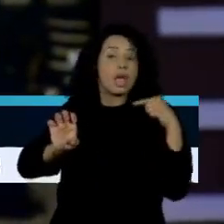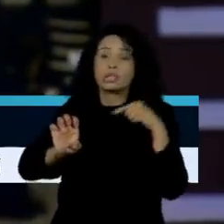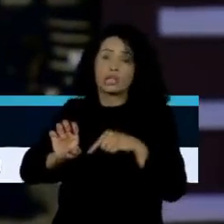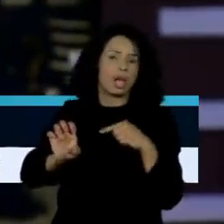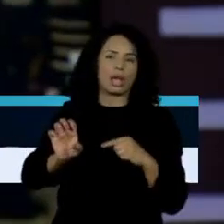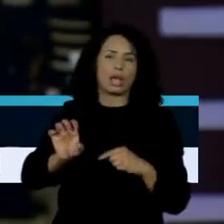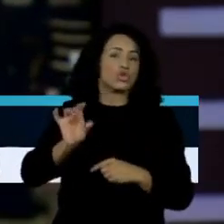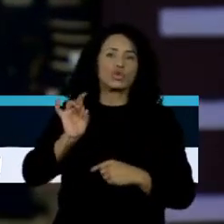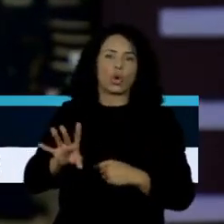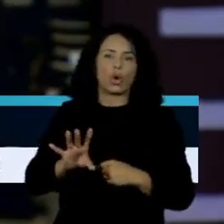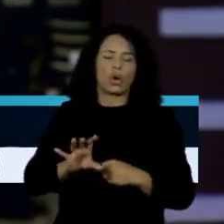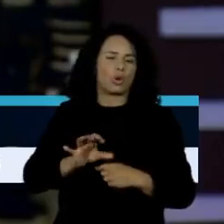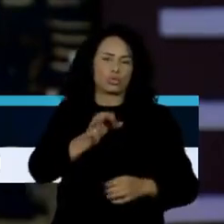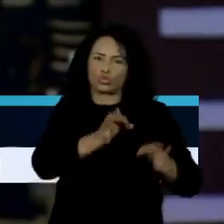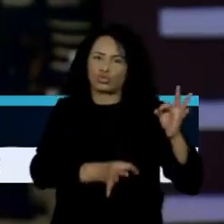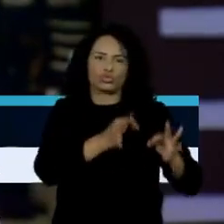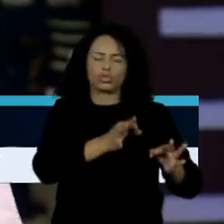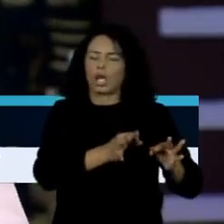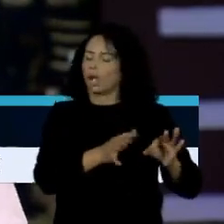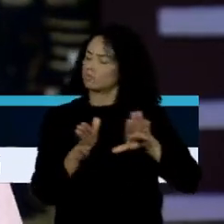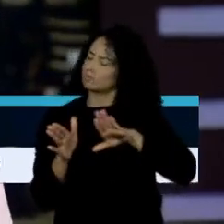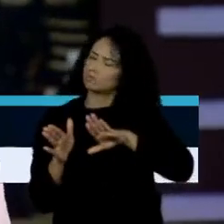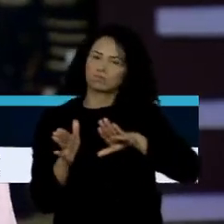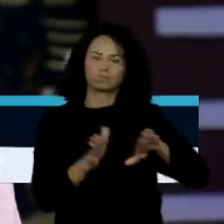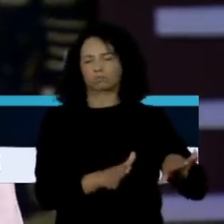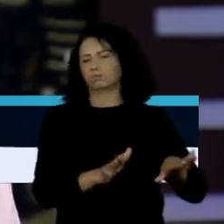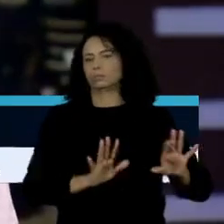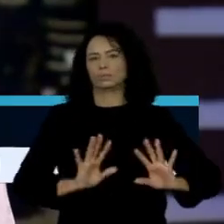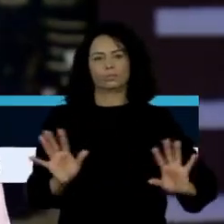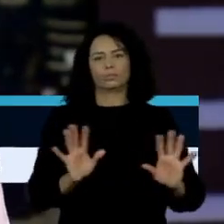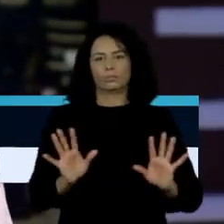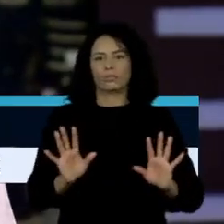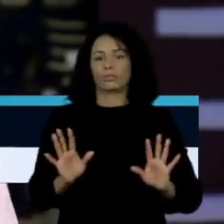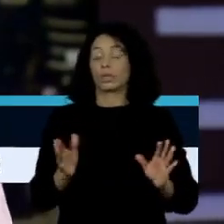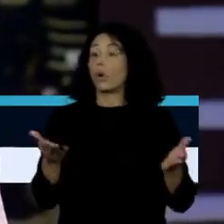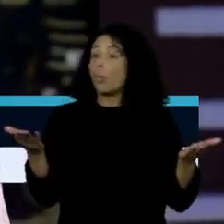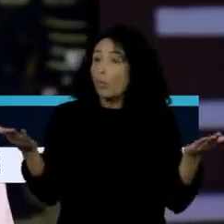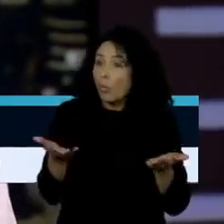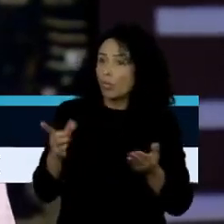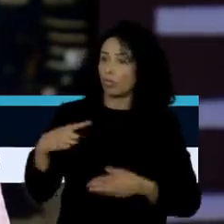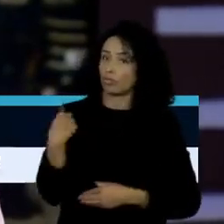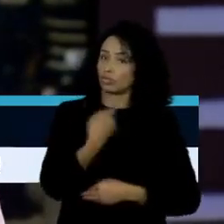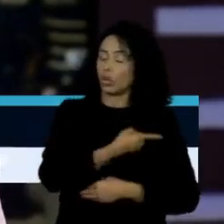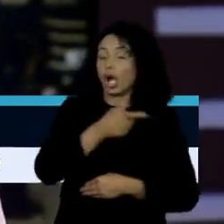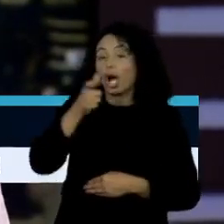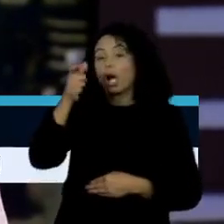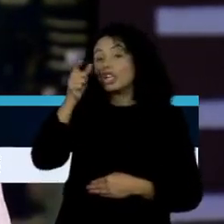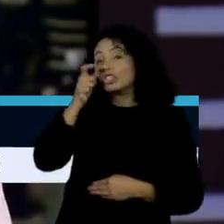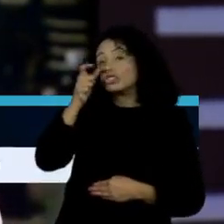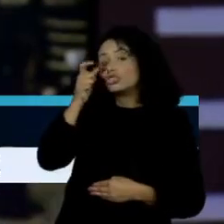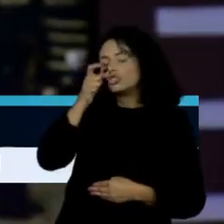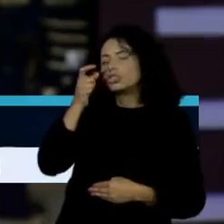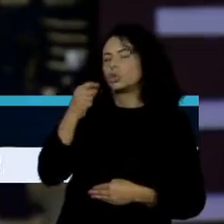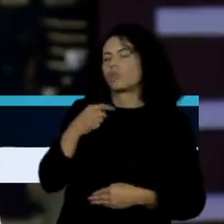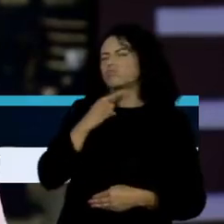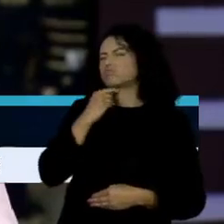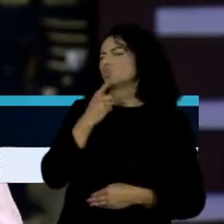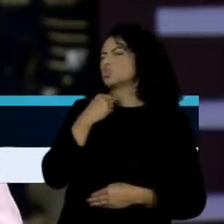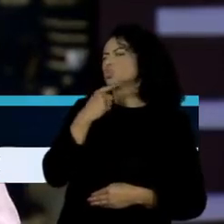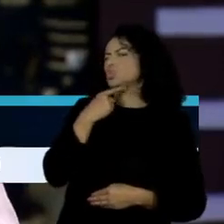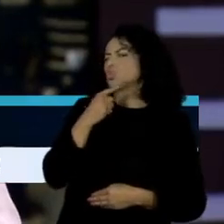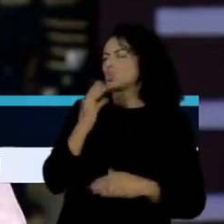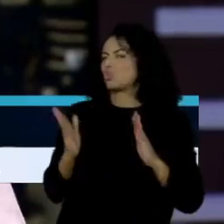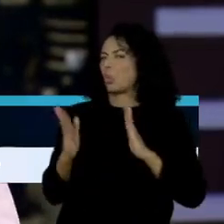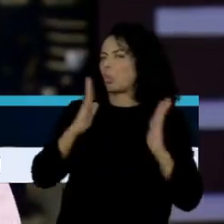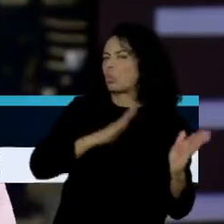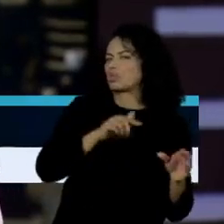Judiciário que eu faço e portanto isso que nós estamos assistindo de colocar dúvida sobre o processo eleitoral e parece